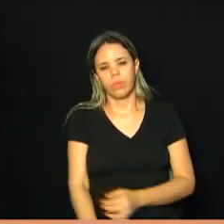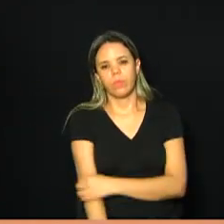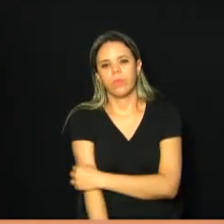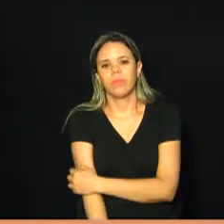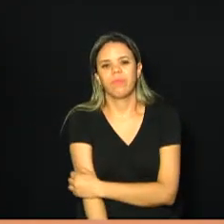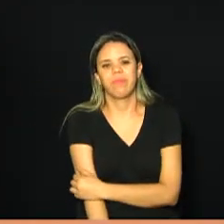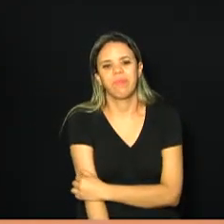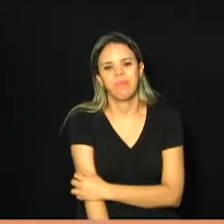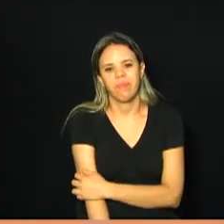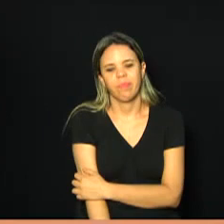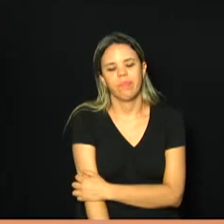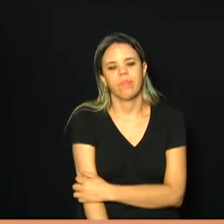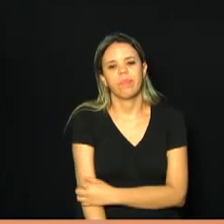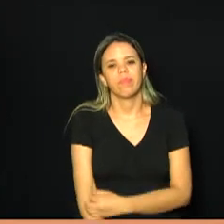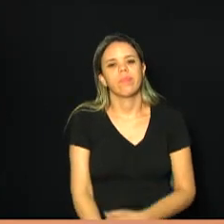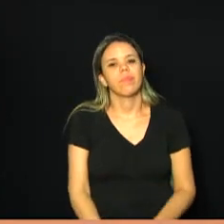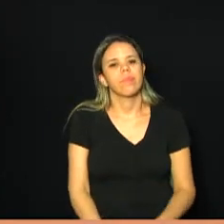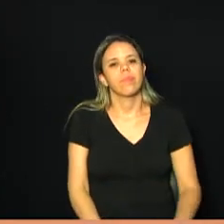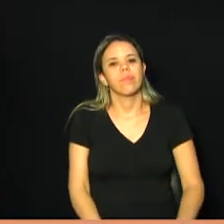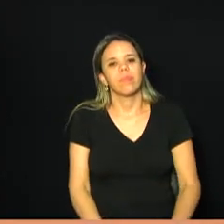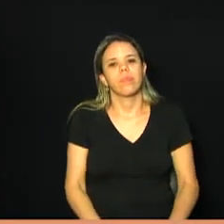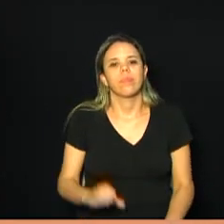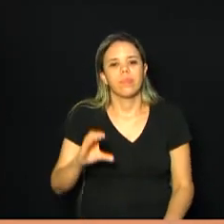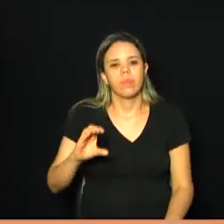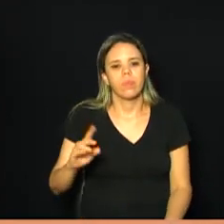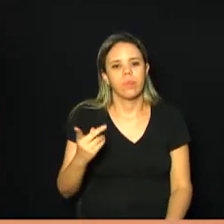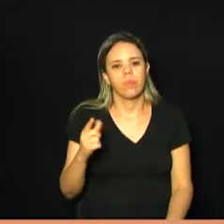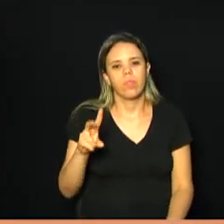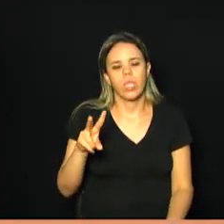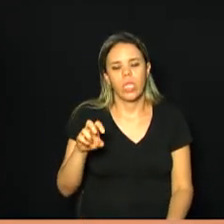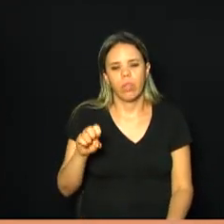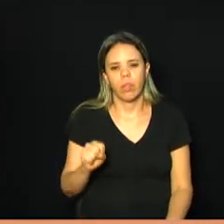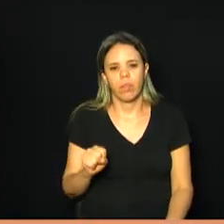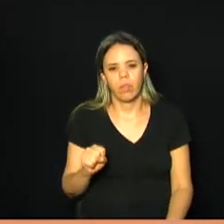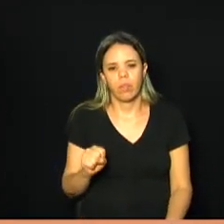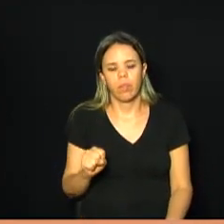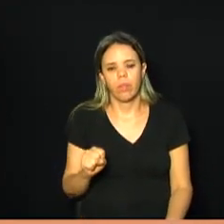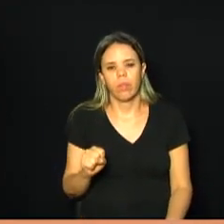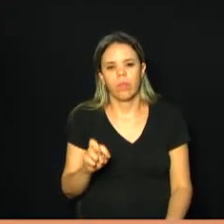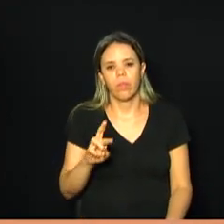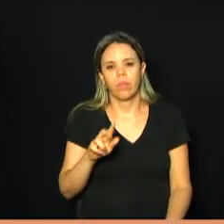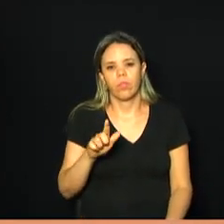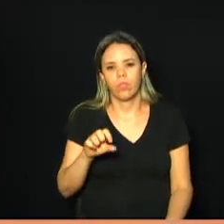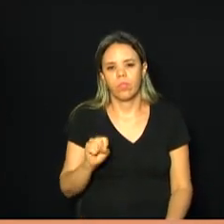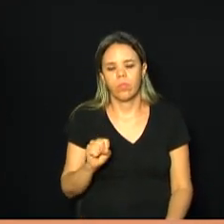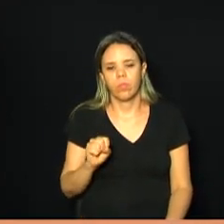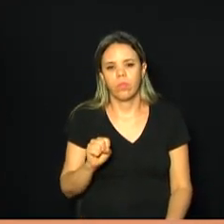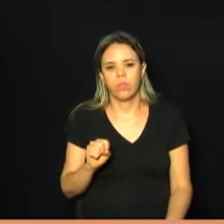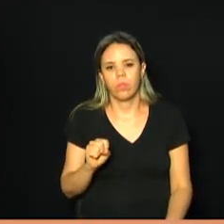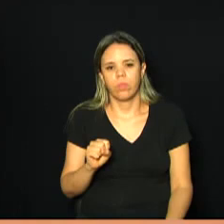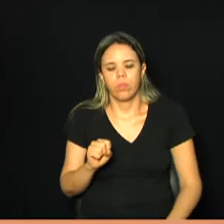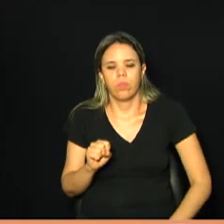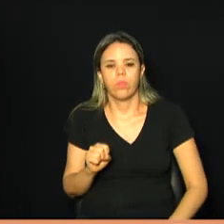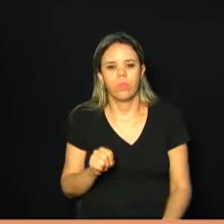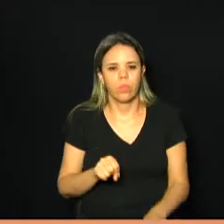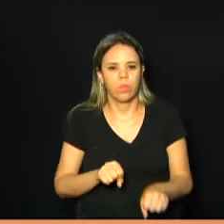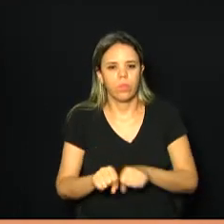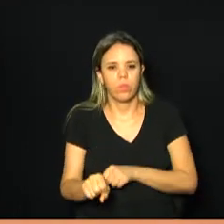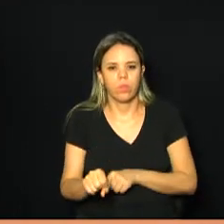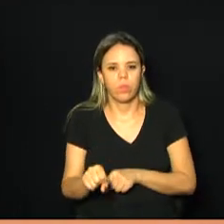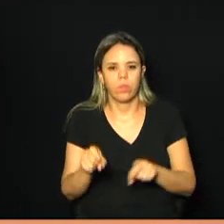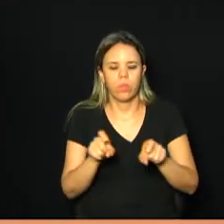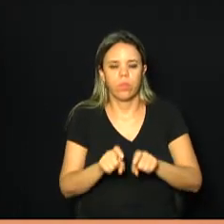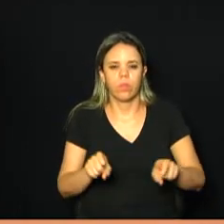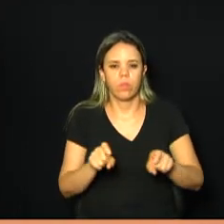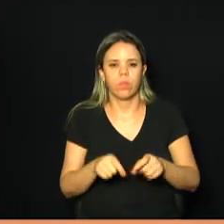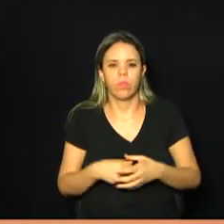Chaves e Santana, Sociedade de Advogados, que se faz presente aqui, e o Regis, que eu mencionei, tecnólogo de